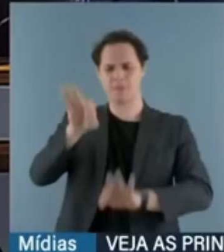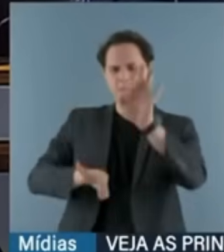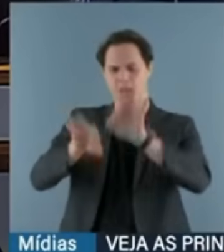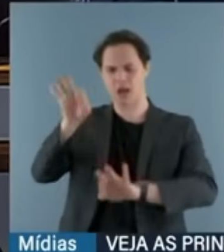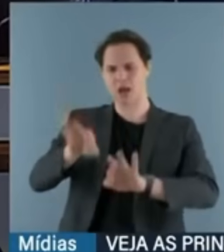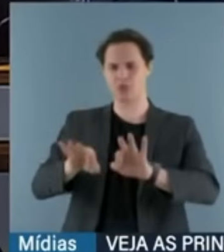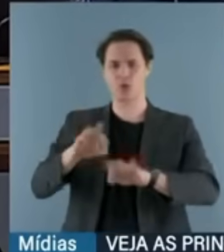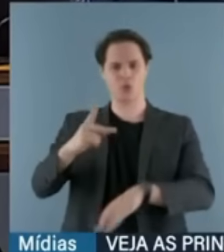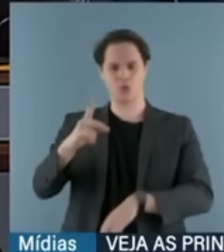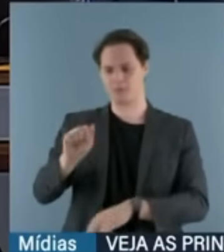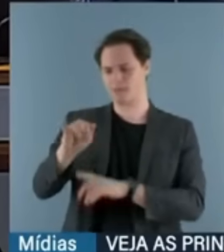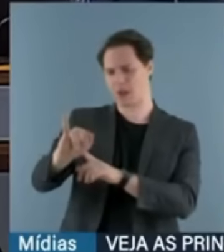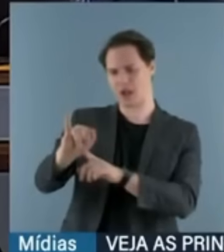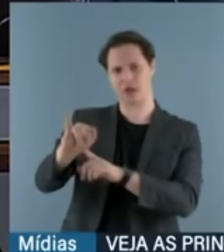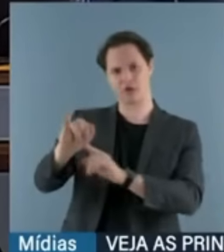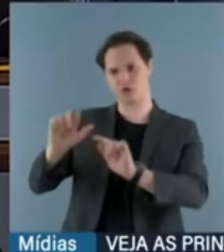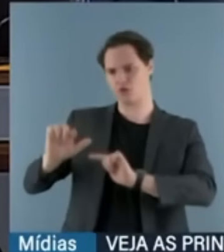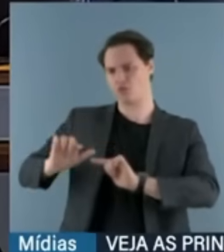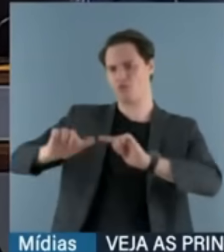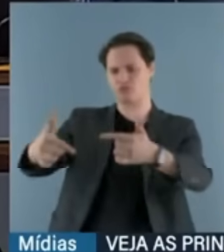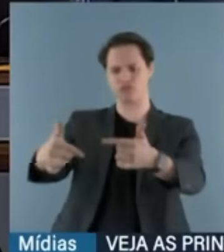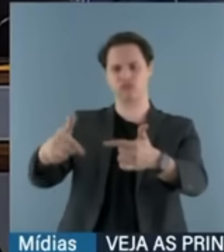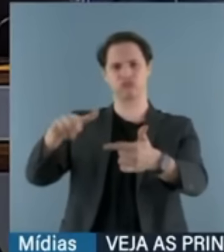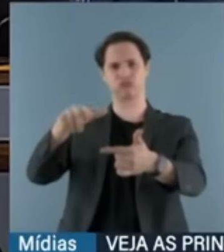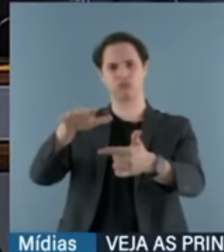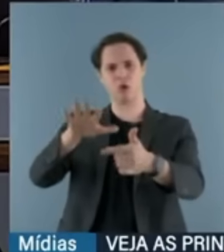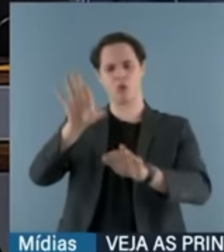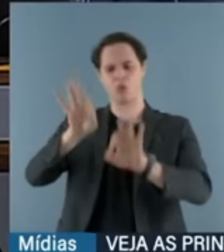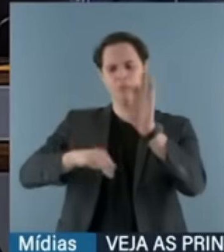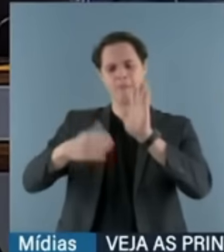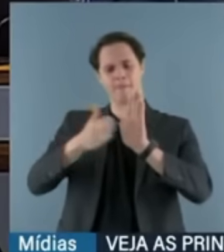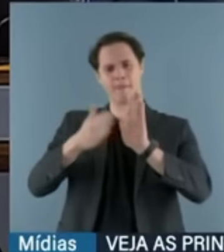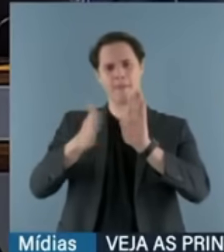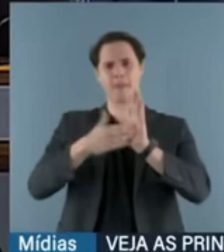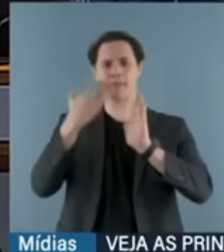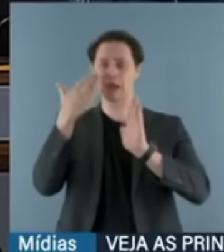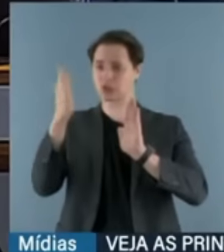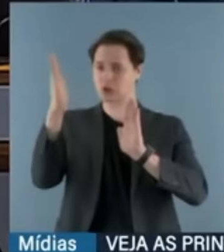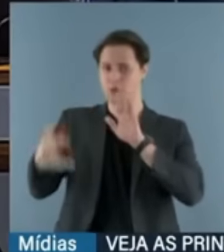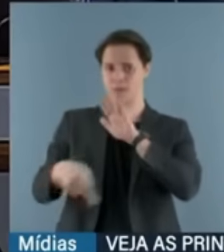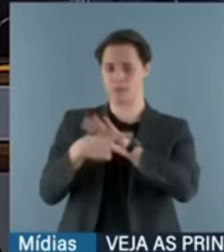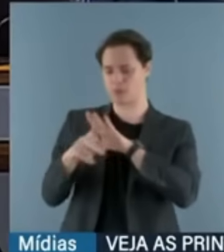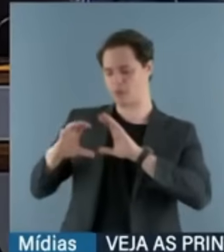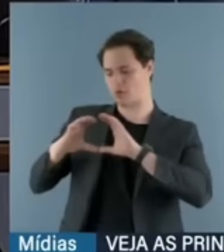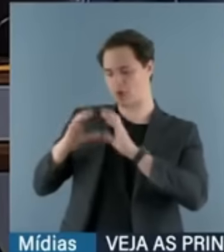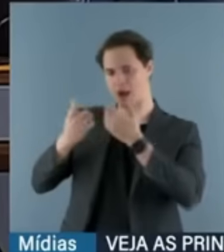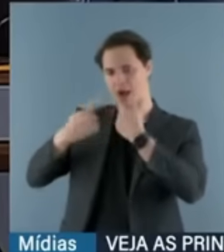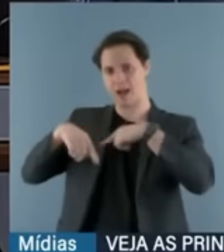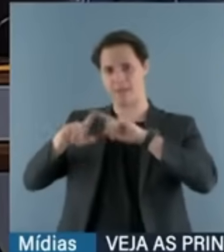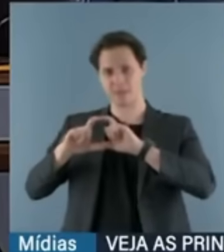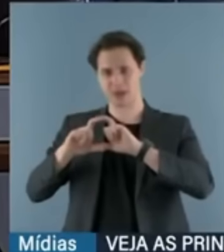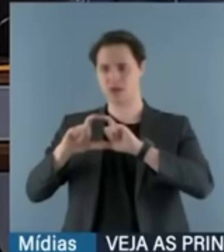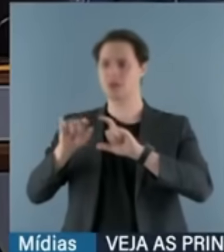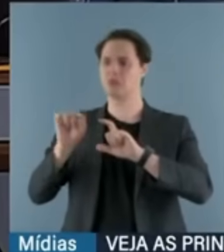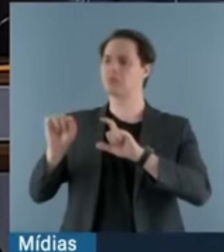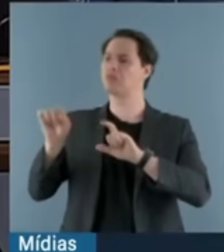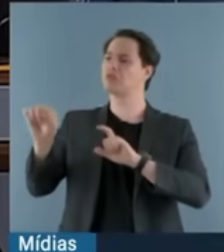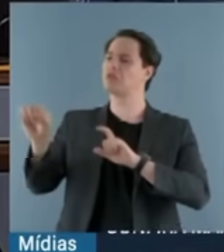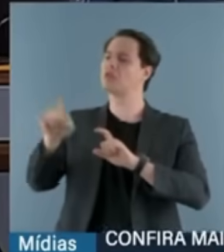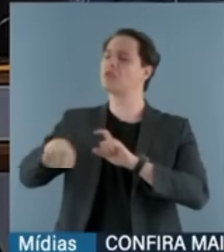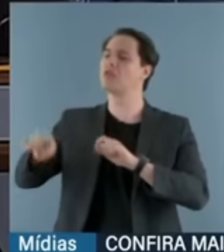operação, de um plano de ação integrada já apresentado. Diante de tudo isso, o que é que é